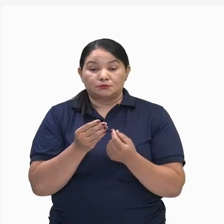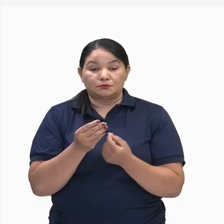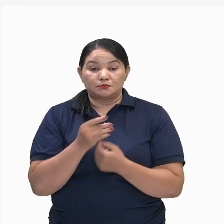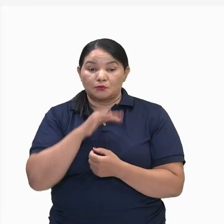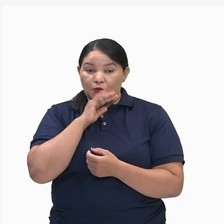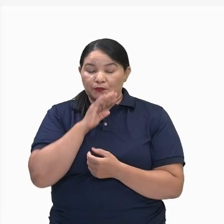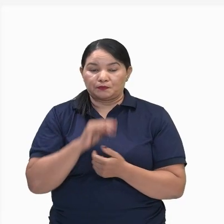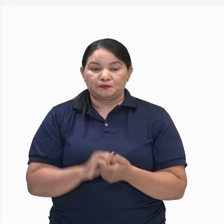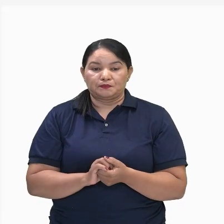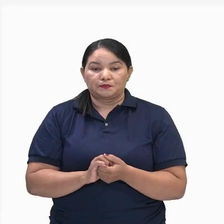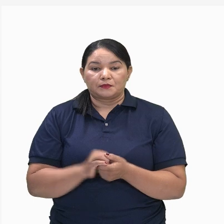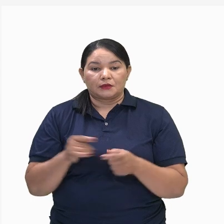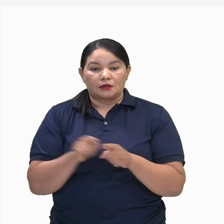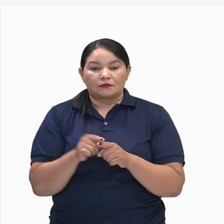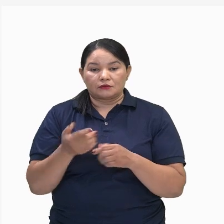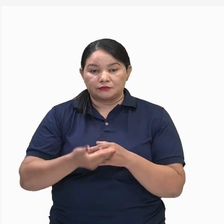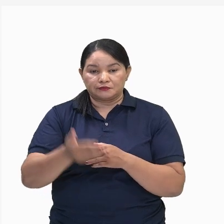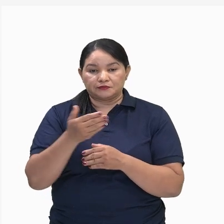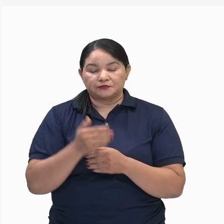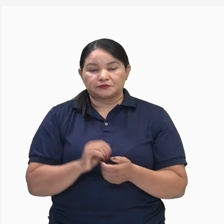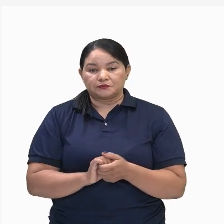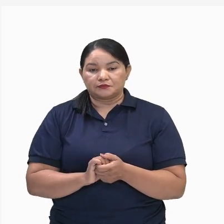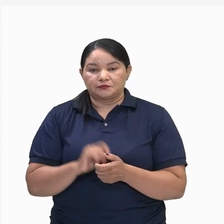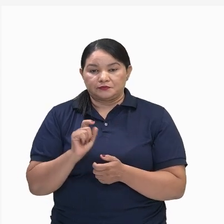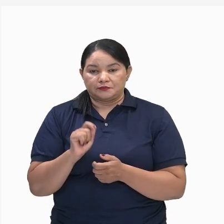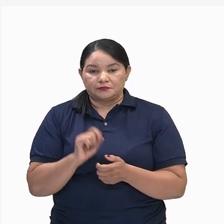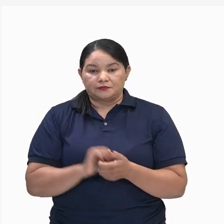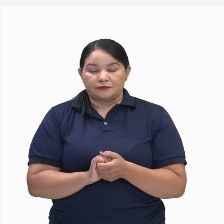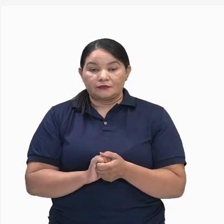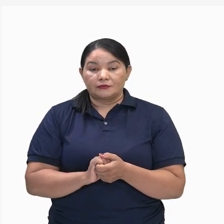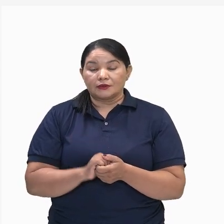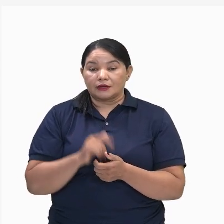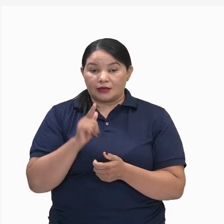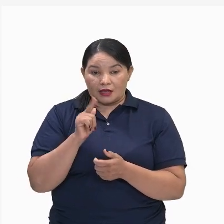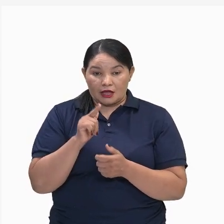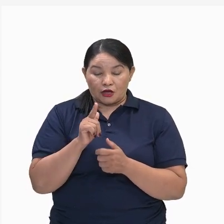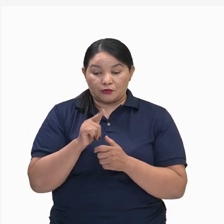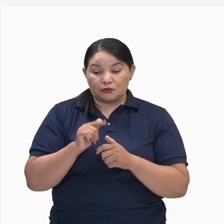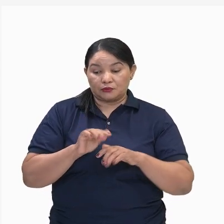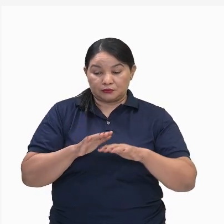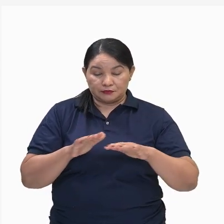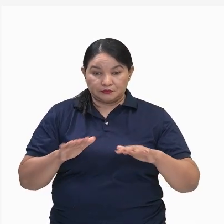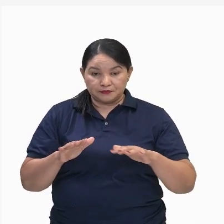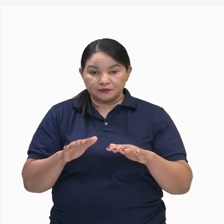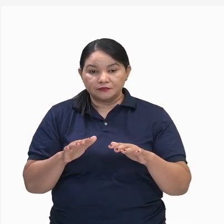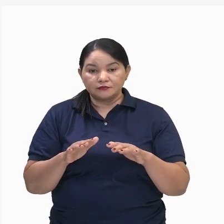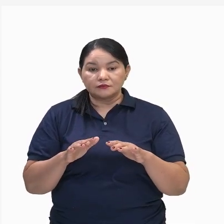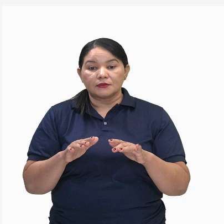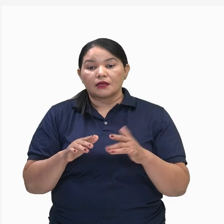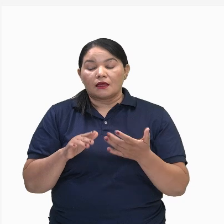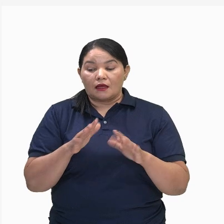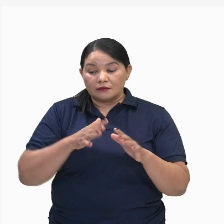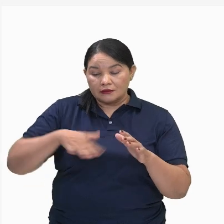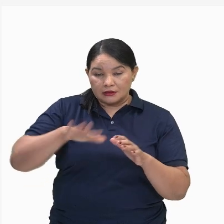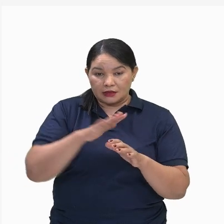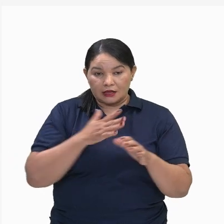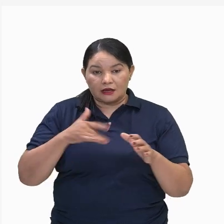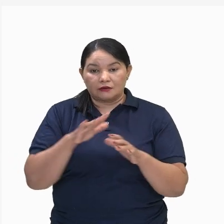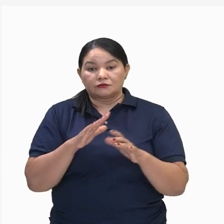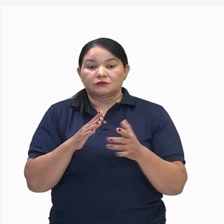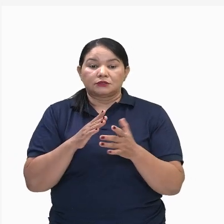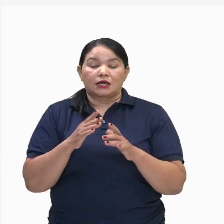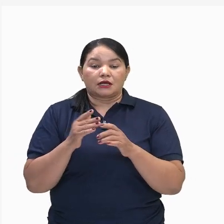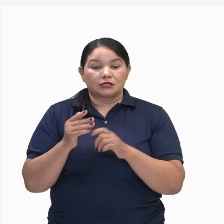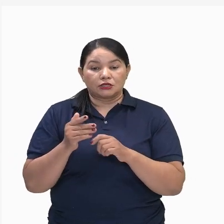para a gente observar, a liberação de água aquecida nos rios, lagos ou mares, alterando as condições